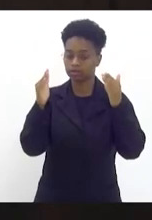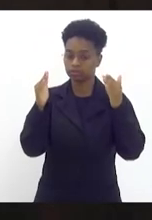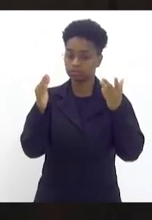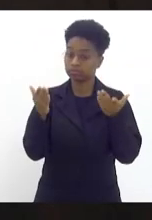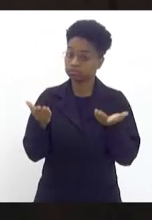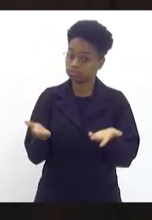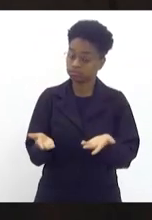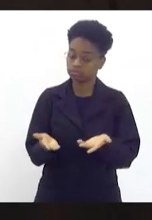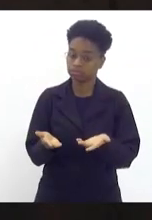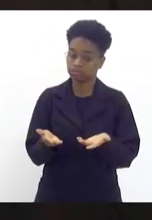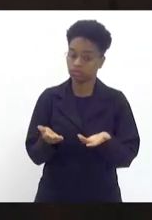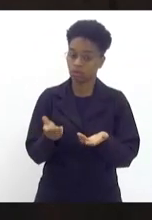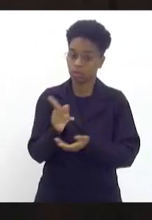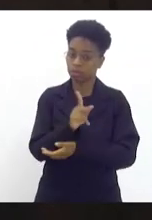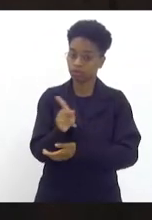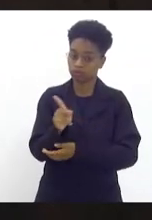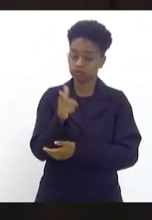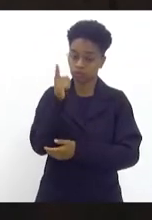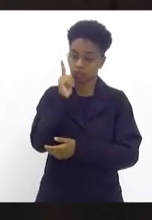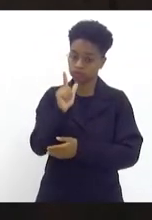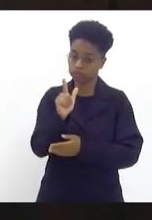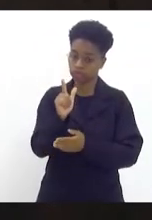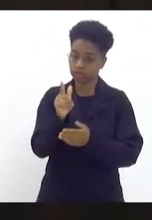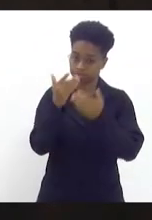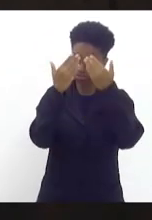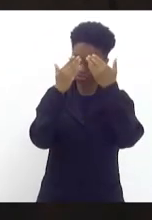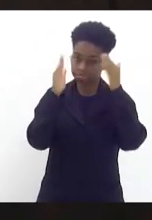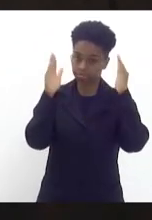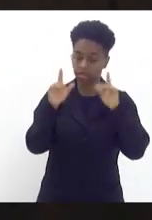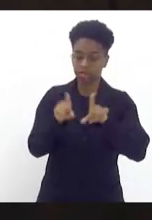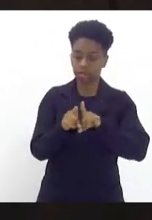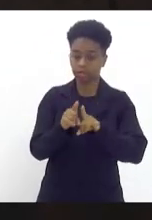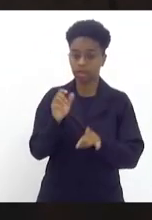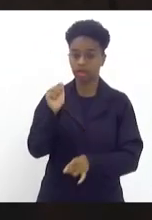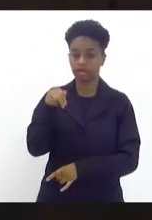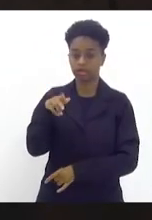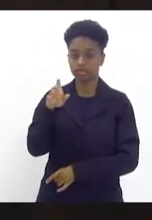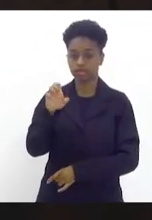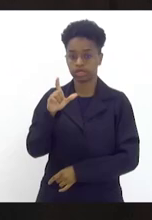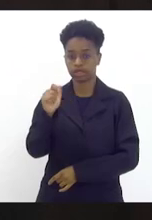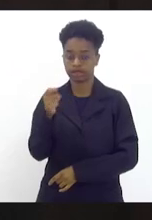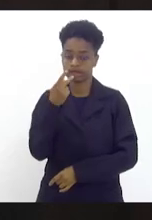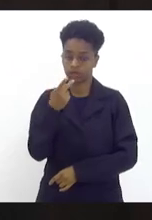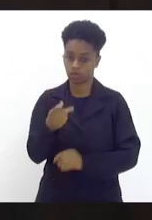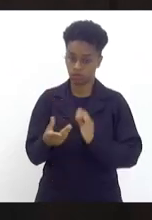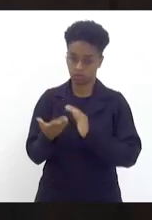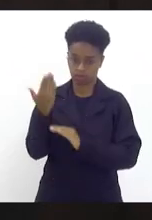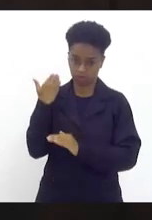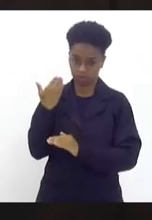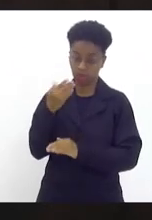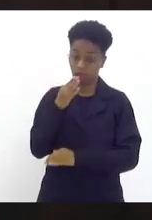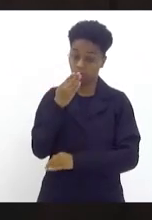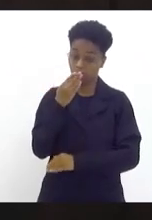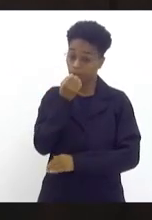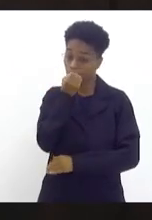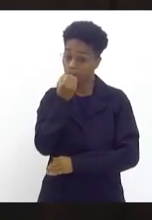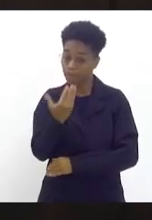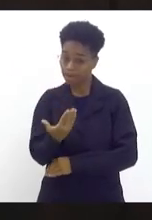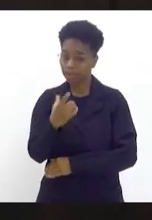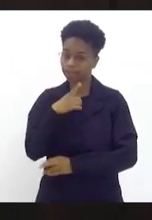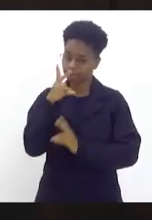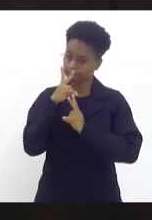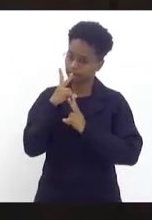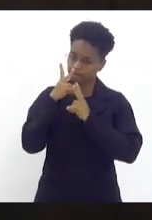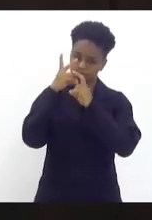tá, o professor se abre. Como a doutora Ângela falou, o bem, ele tem uma